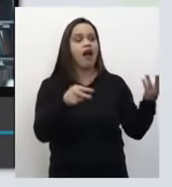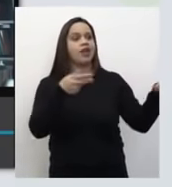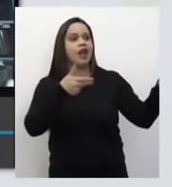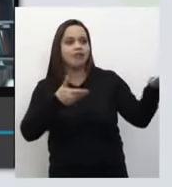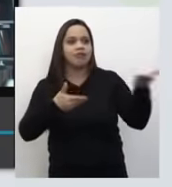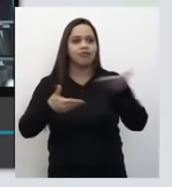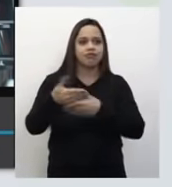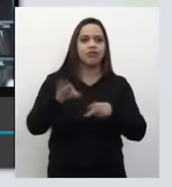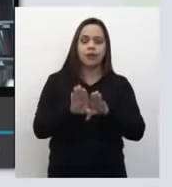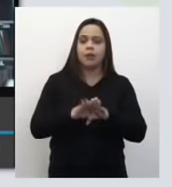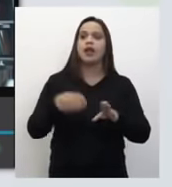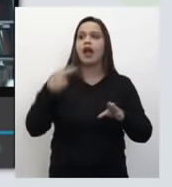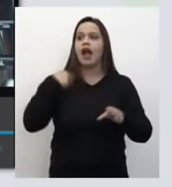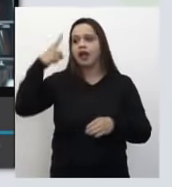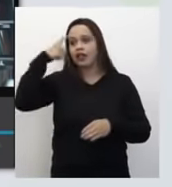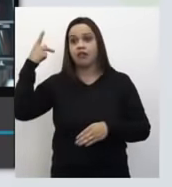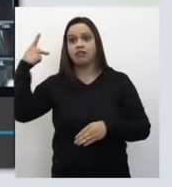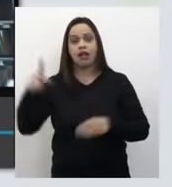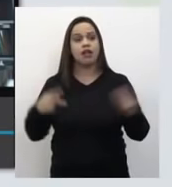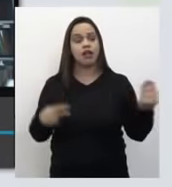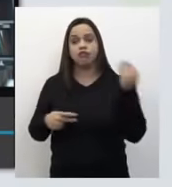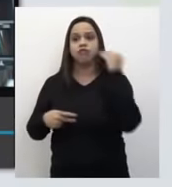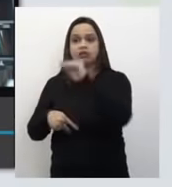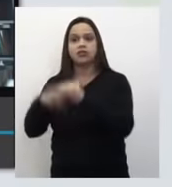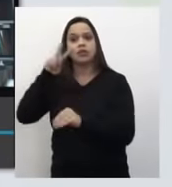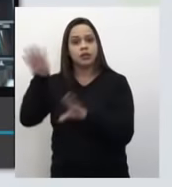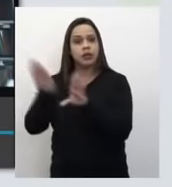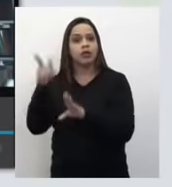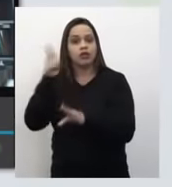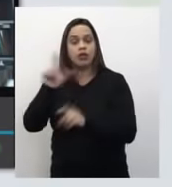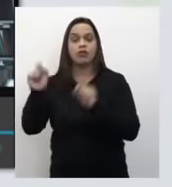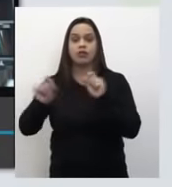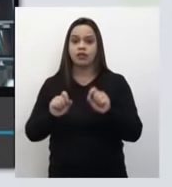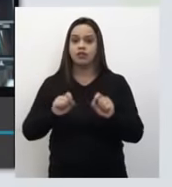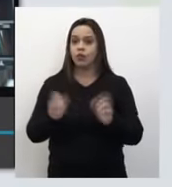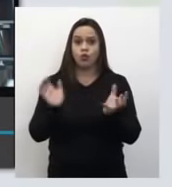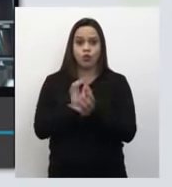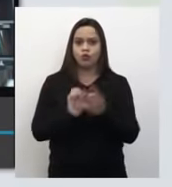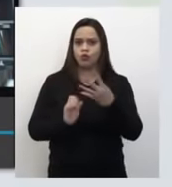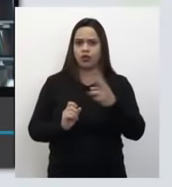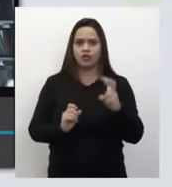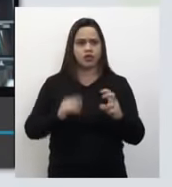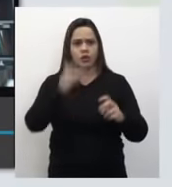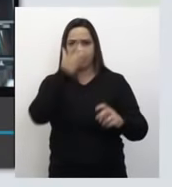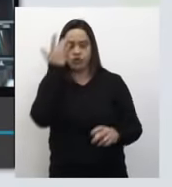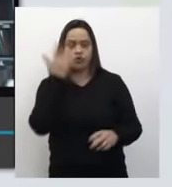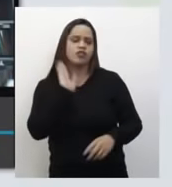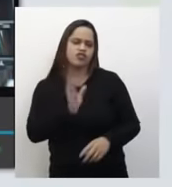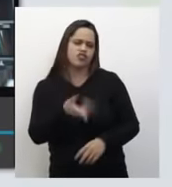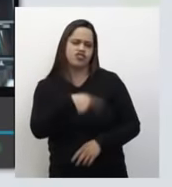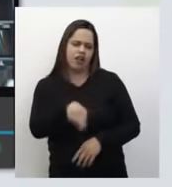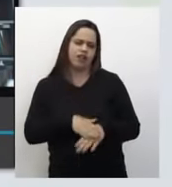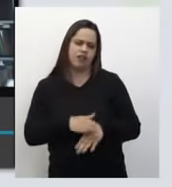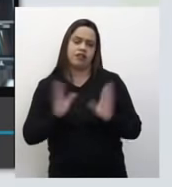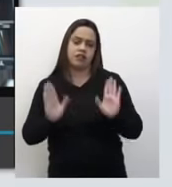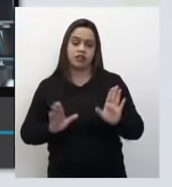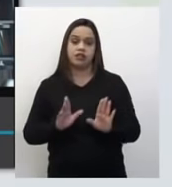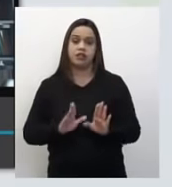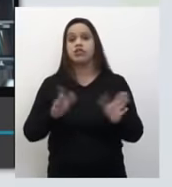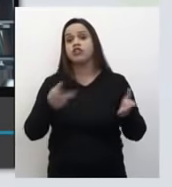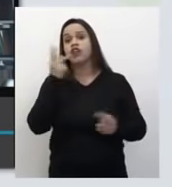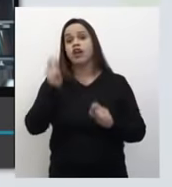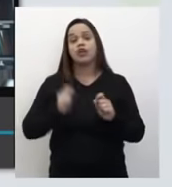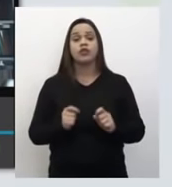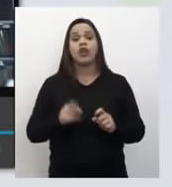grupos também, você trabalha com grupinhos aqui de 4, 5 pessoas, outro grupinho de 4, 5 pessoas. Eu estou falando outra vez o que vocês já estão fazendo, né? A gente chama isso de